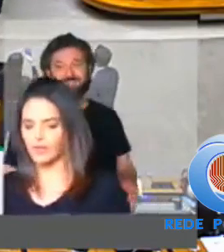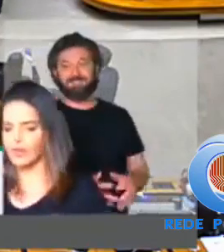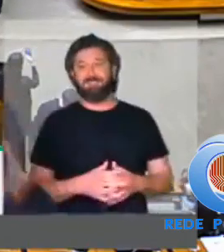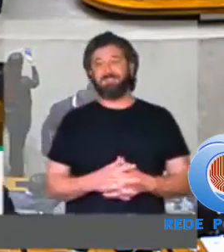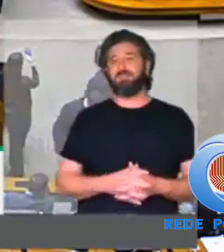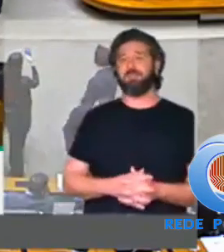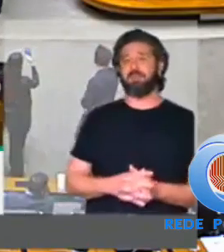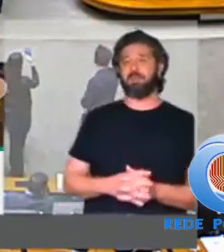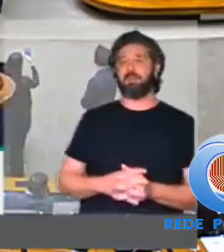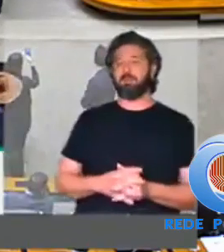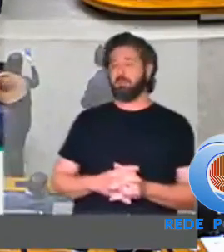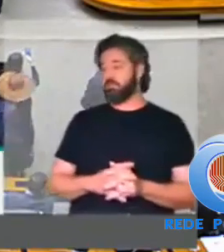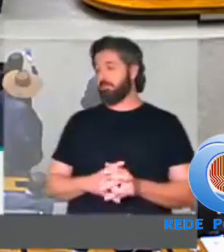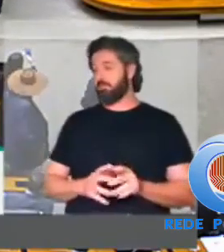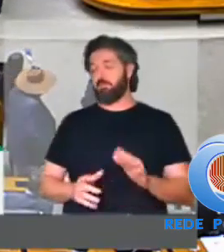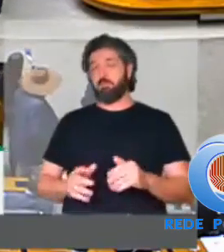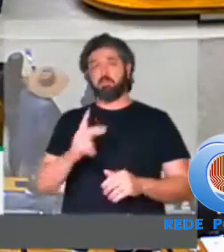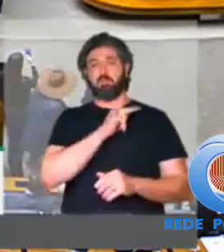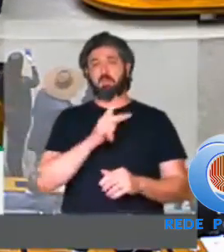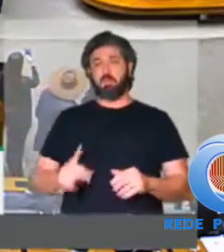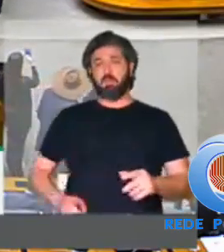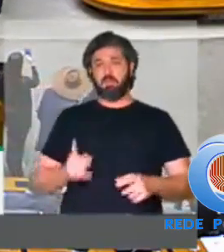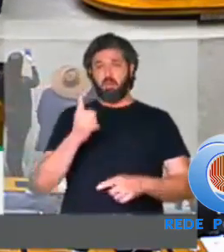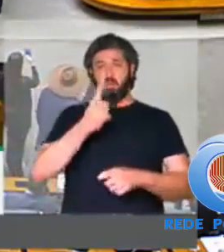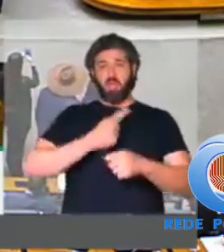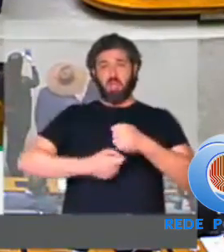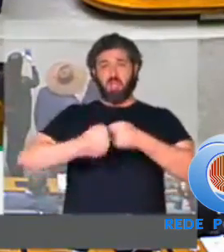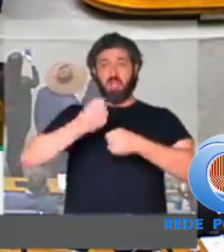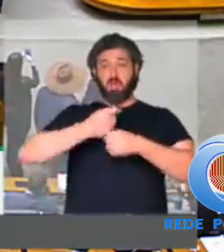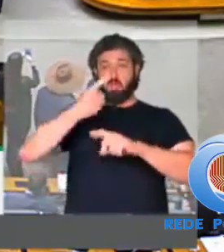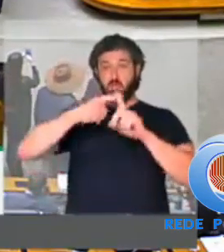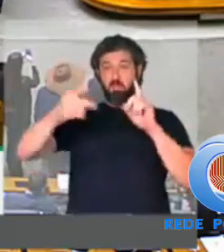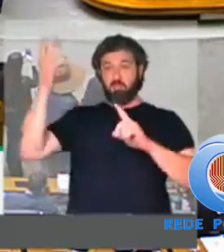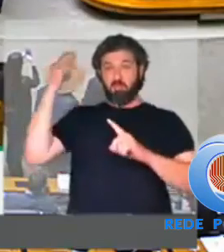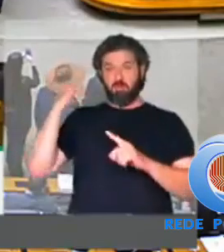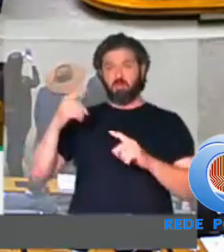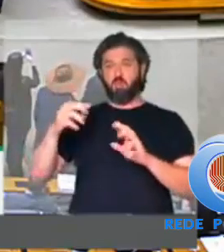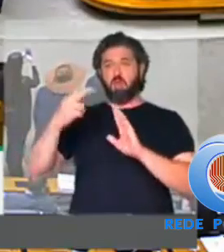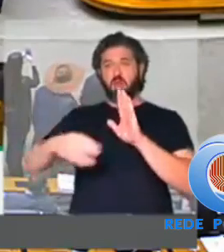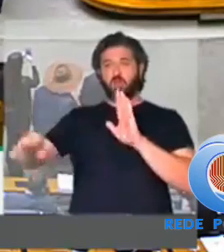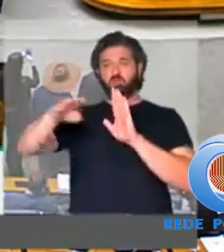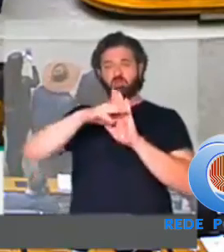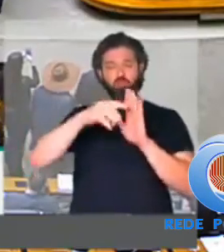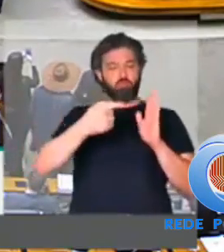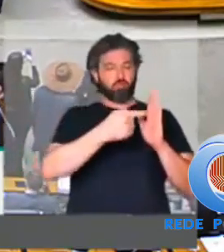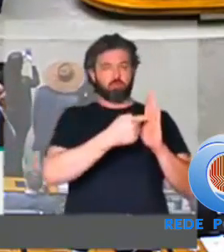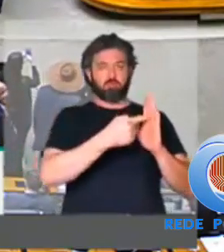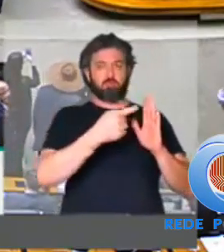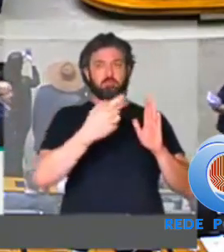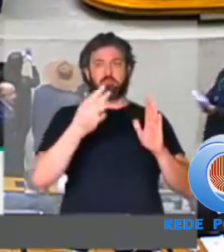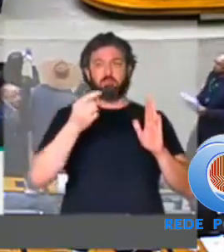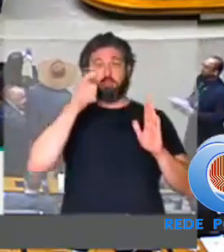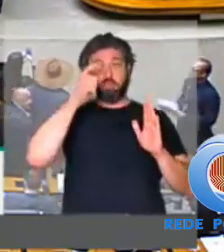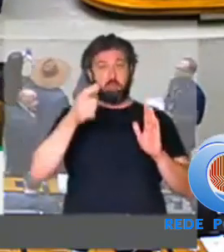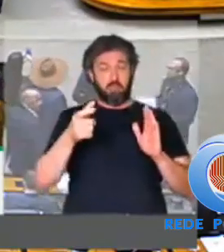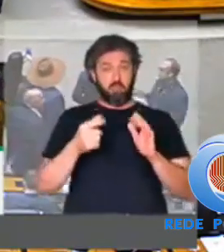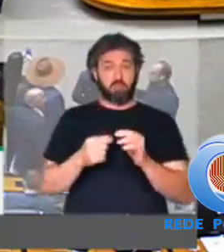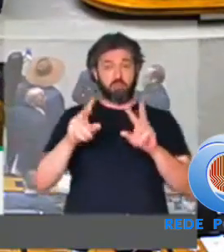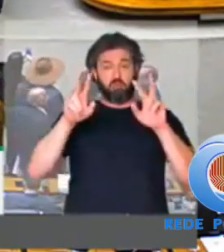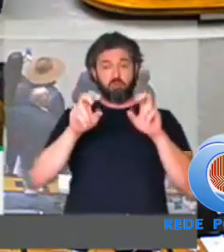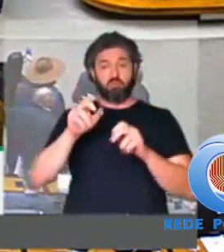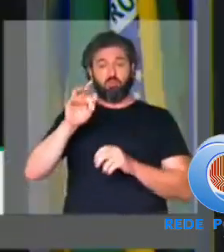Presidente, há um ano e meio atrás, mais ou menos, me chegou um relatório extremamente interessante